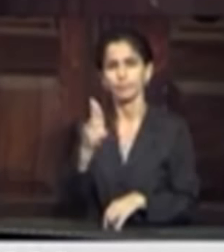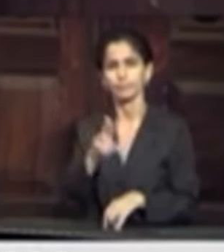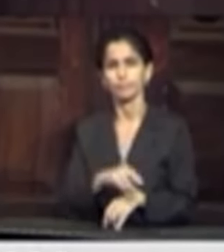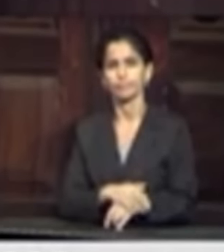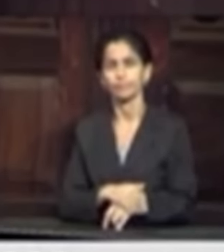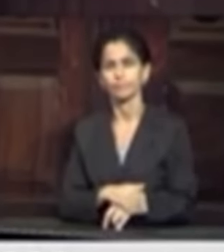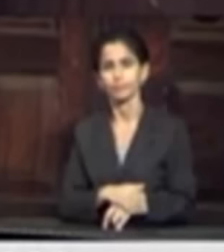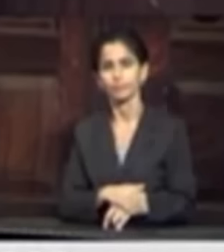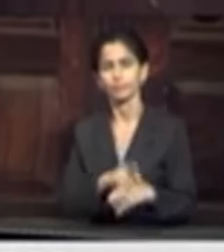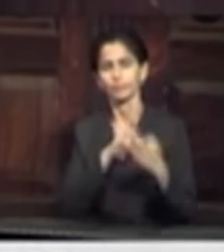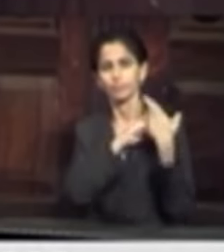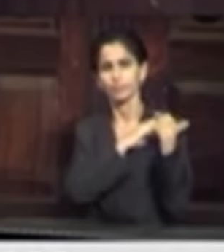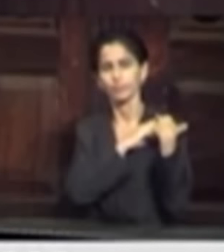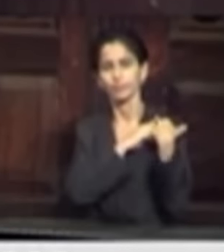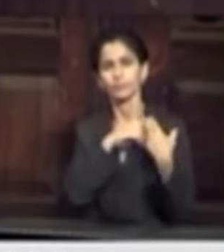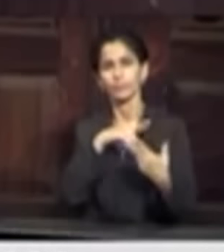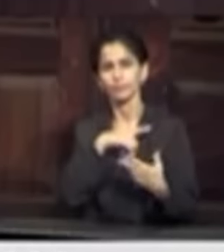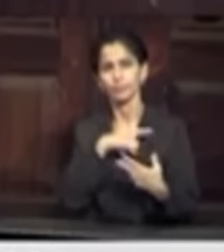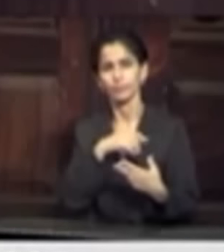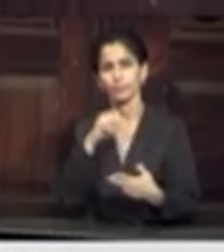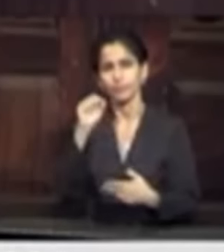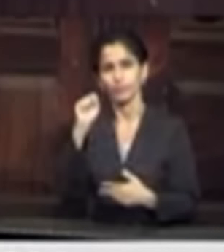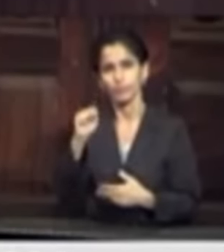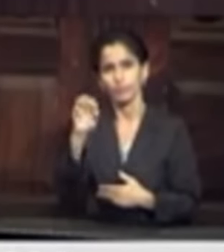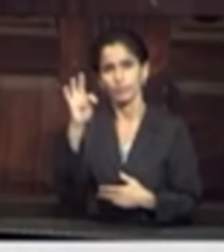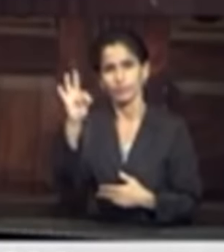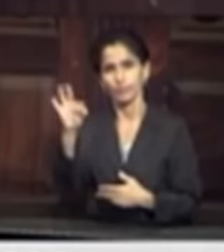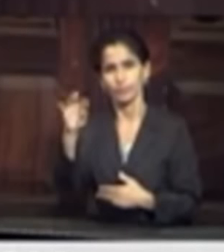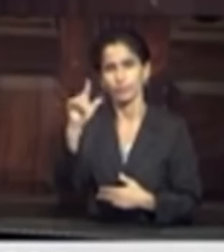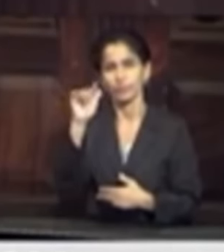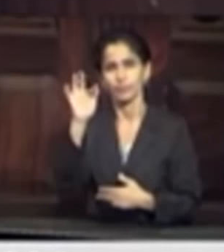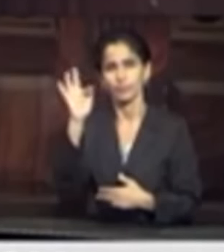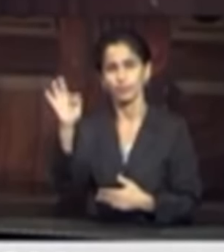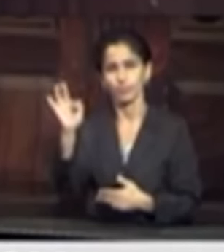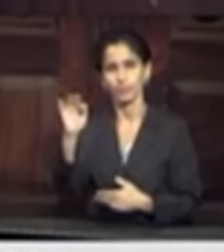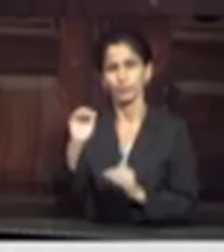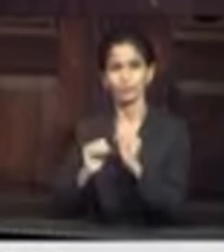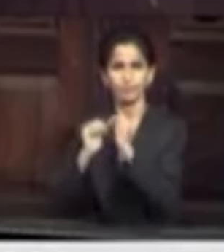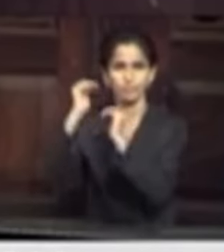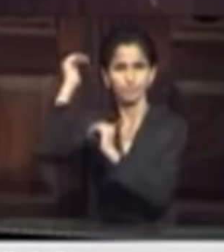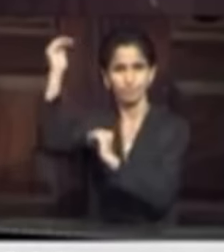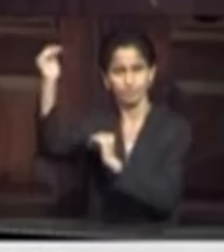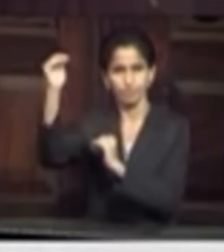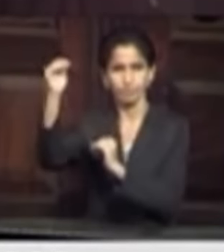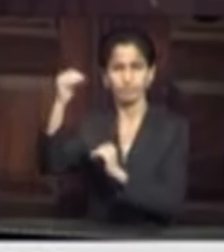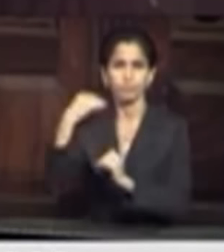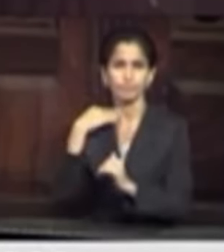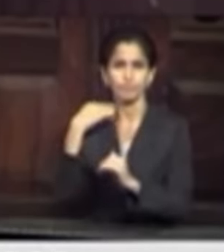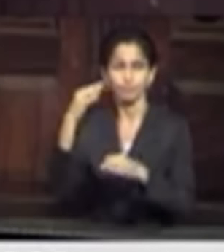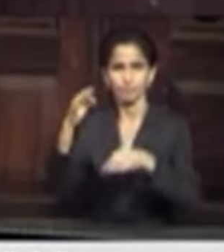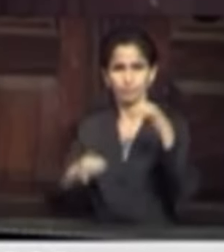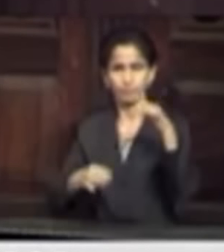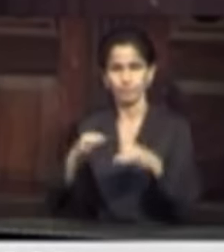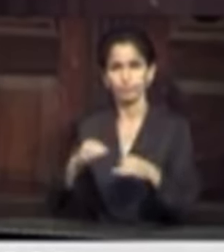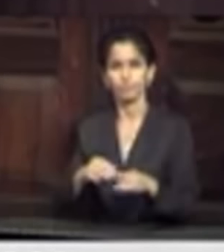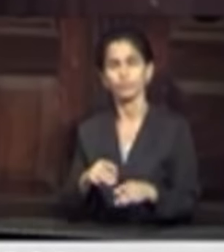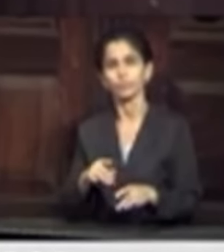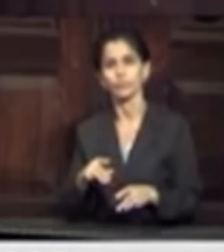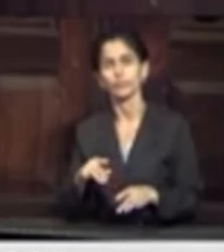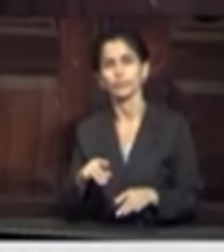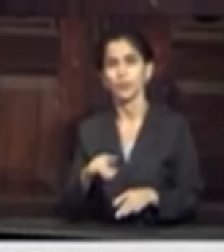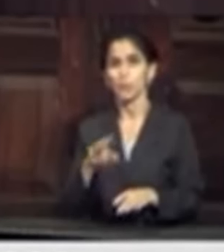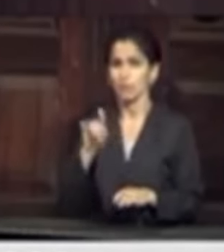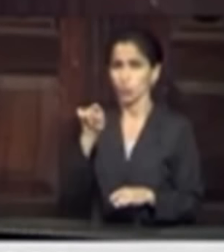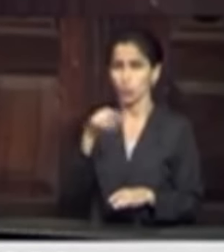à responsabilidade que tem o Supremo Tribunal Federal como instância maior da nossa justiça, e não ao doutor Luiz